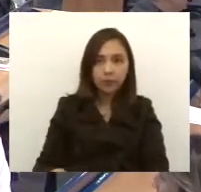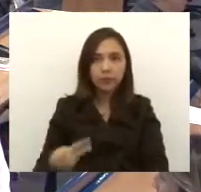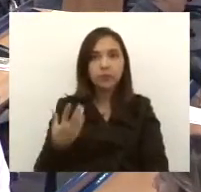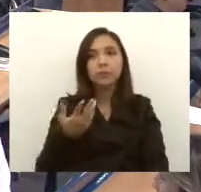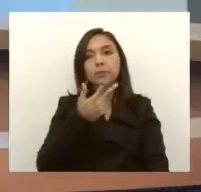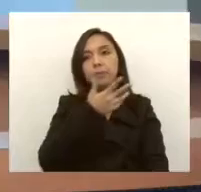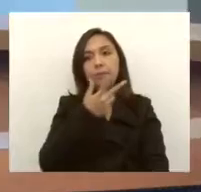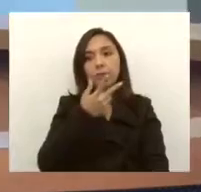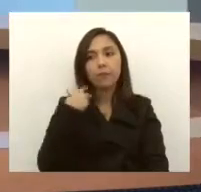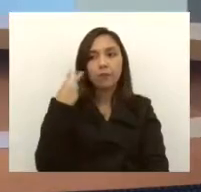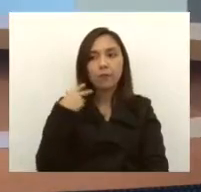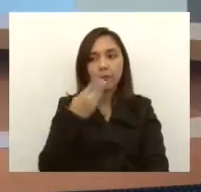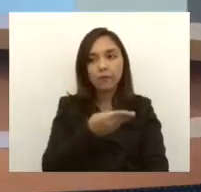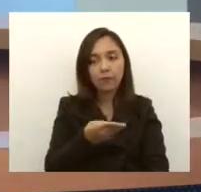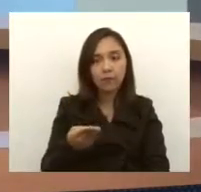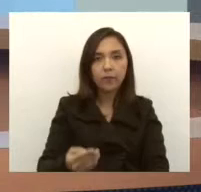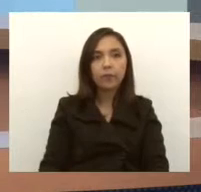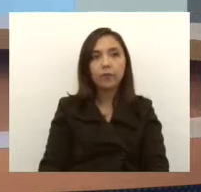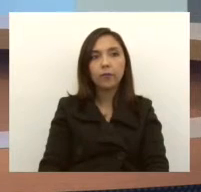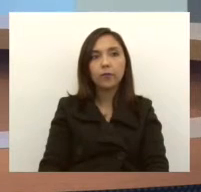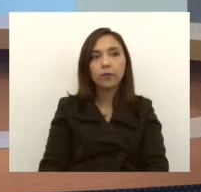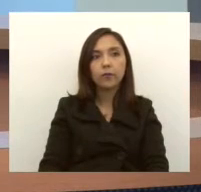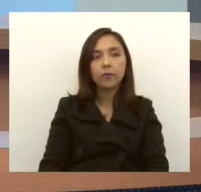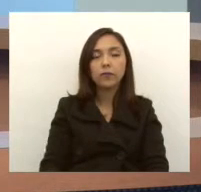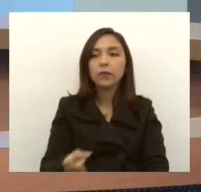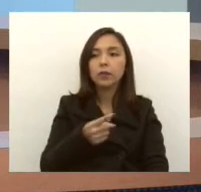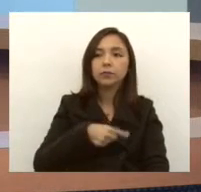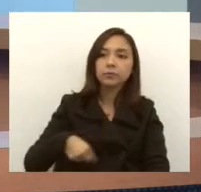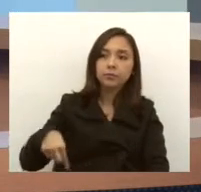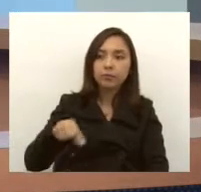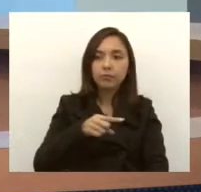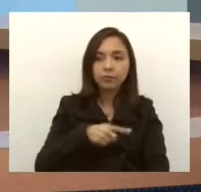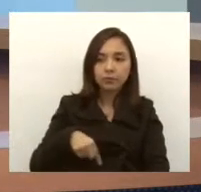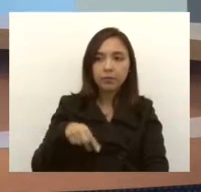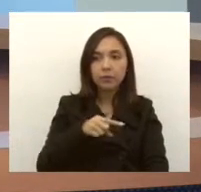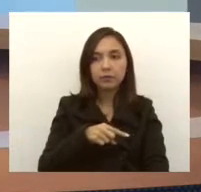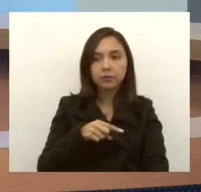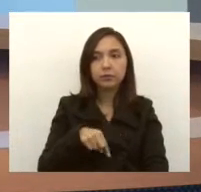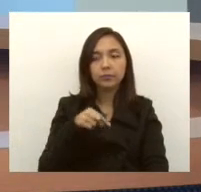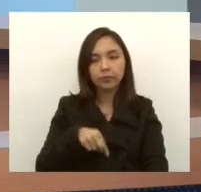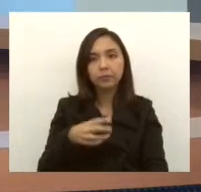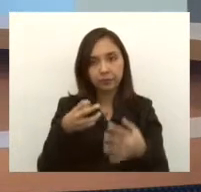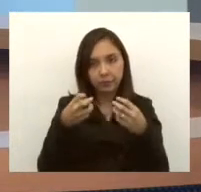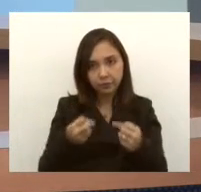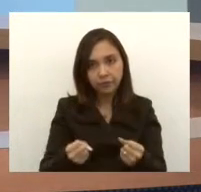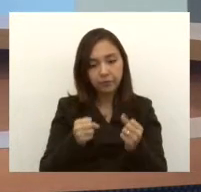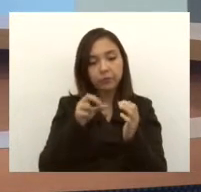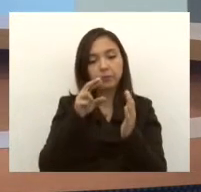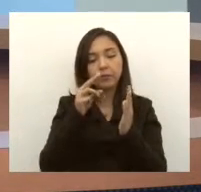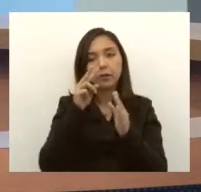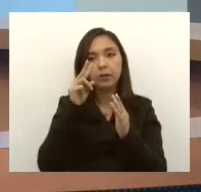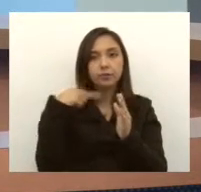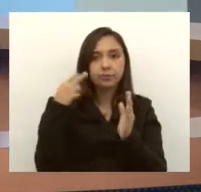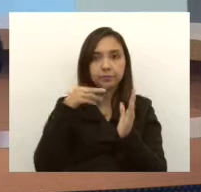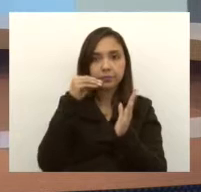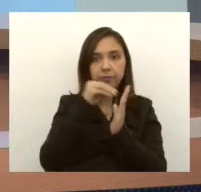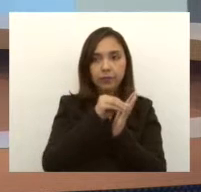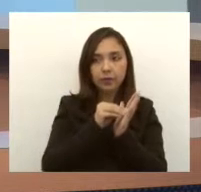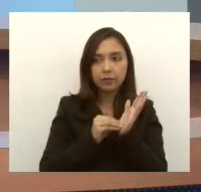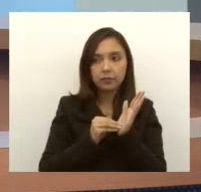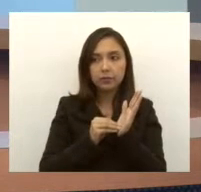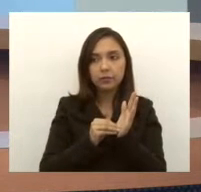nobres pares, nós estamos, eu sou favorável ao requerimento do vereador, mas,